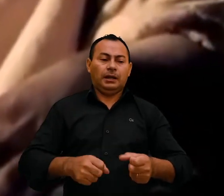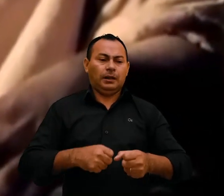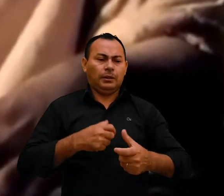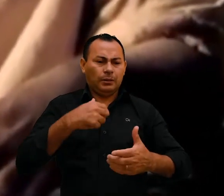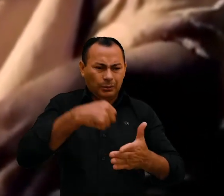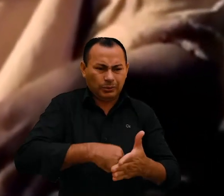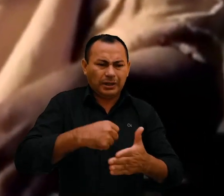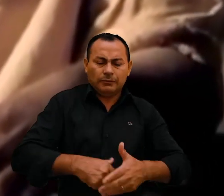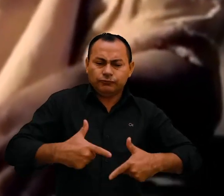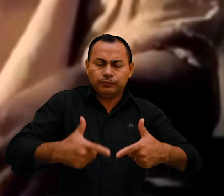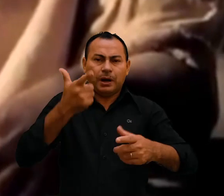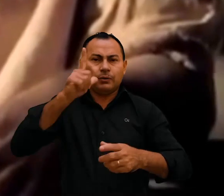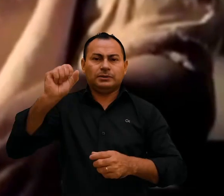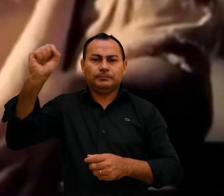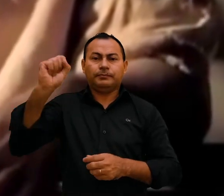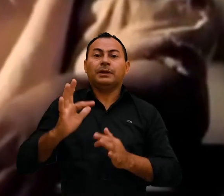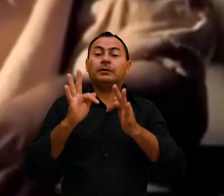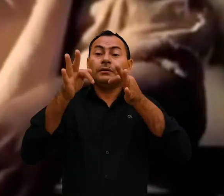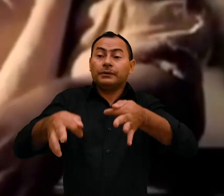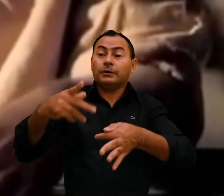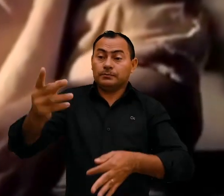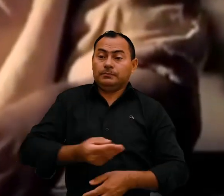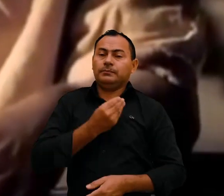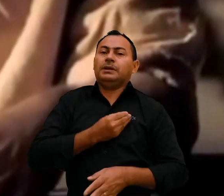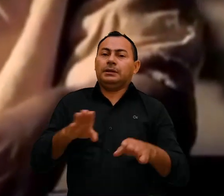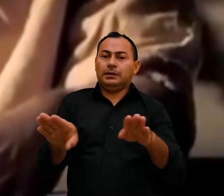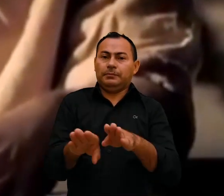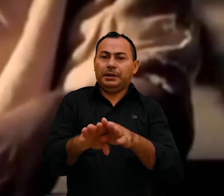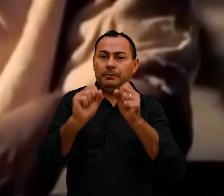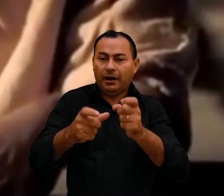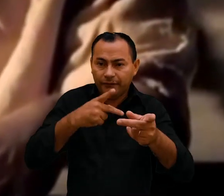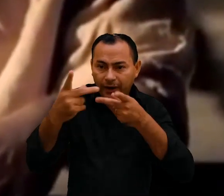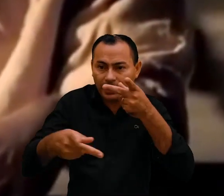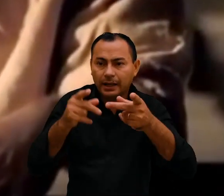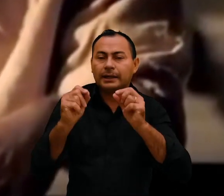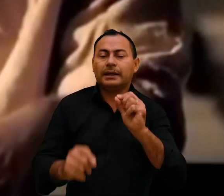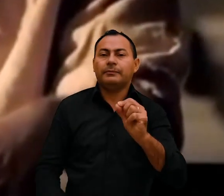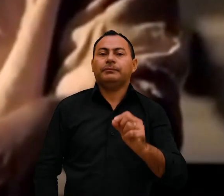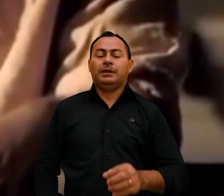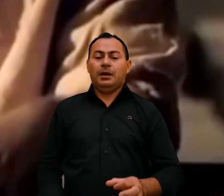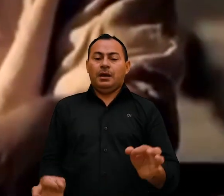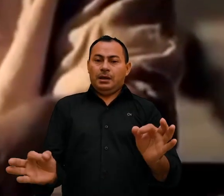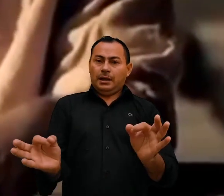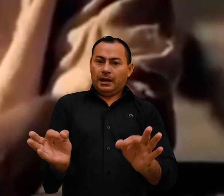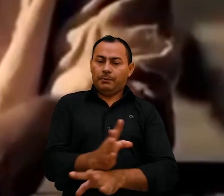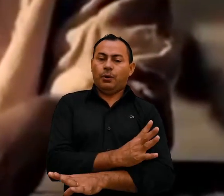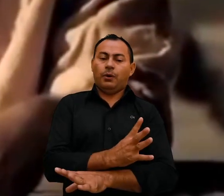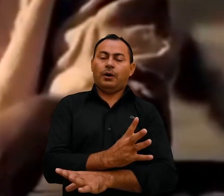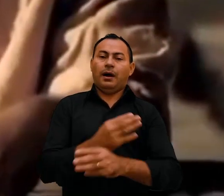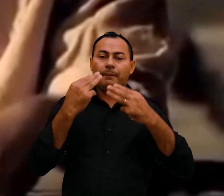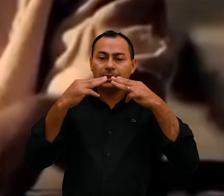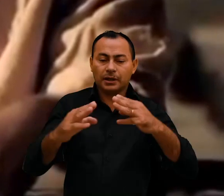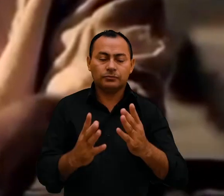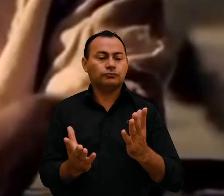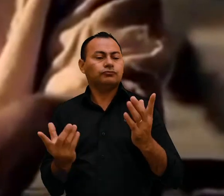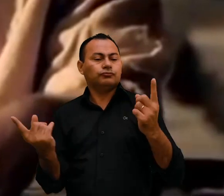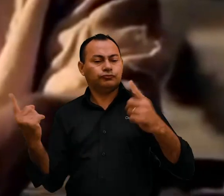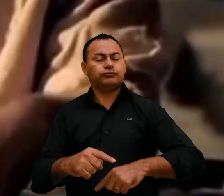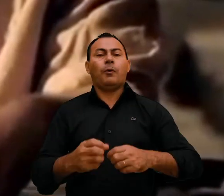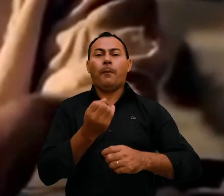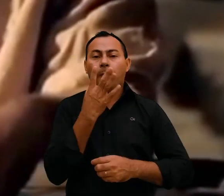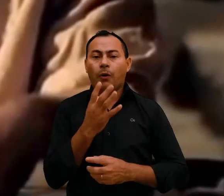vai lutar para ganhar Timóteo no final de sua vida você também poderá dizer que terminou a corrida